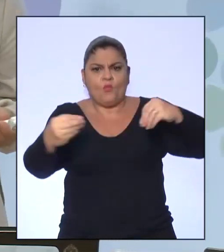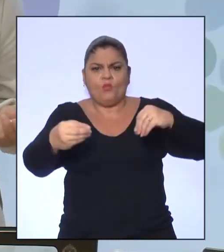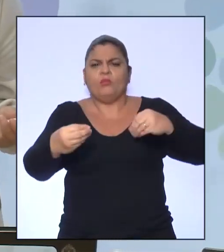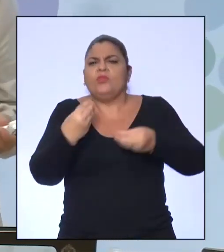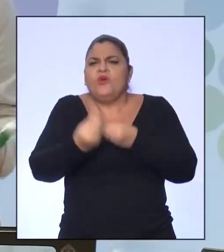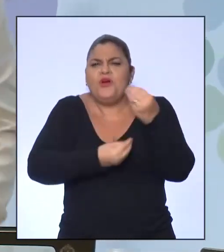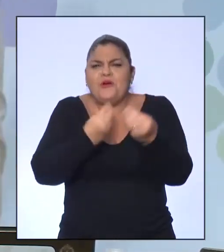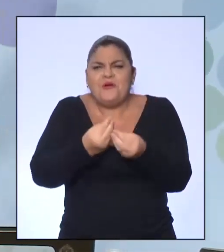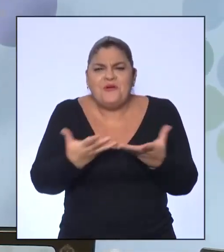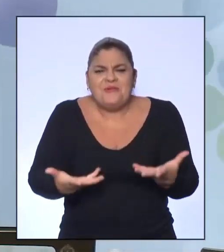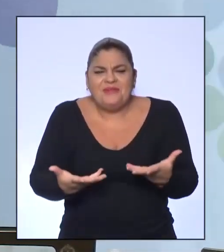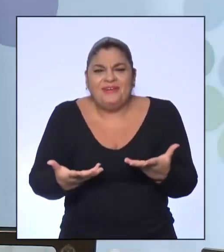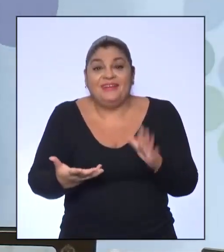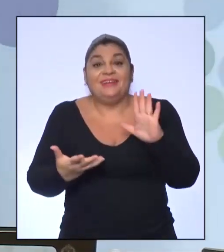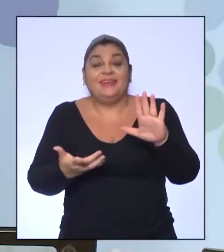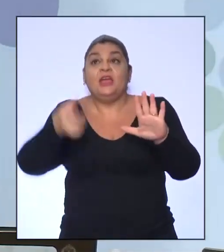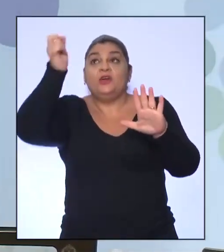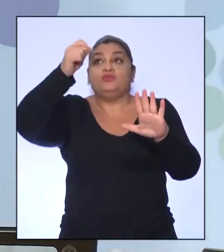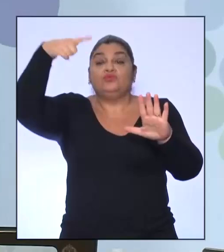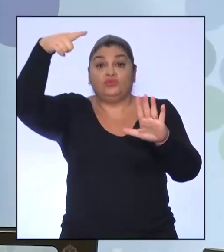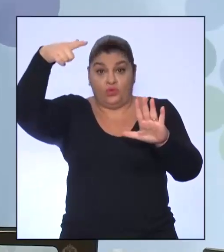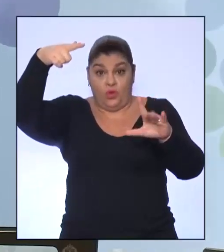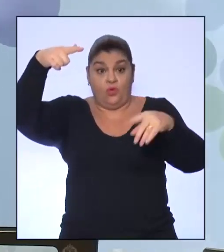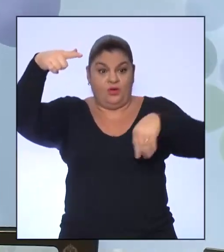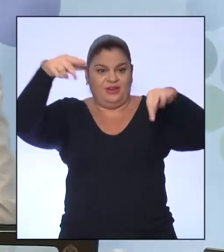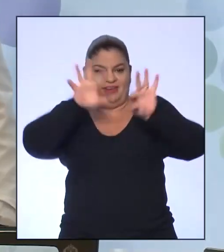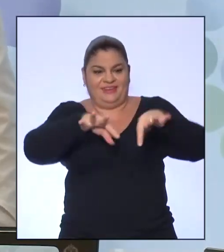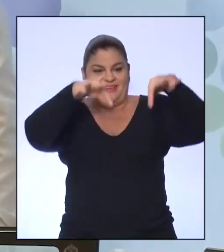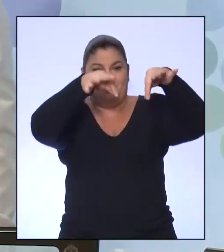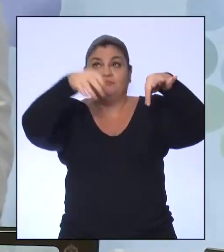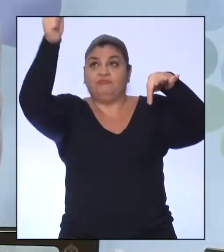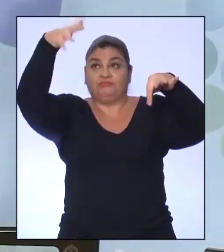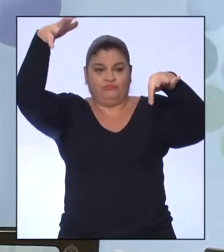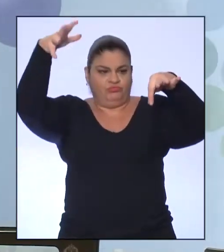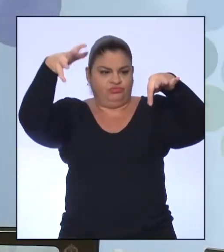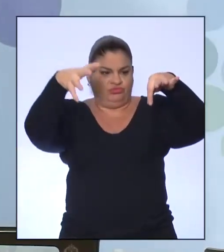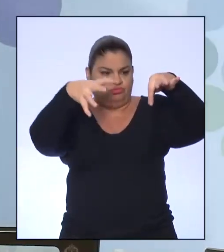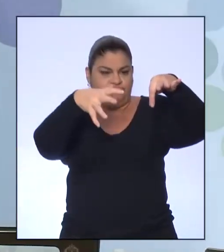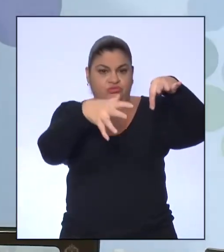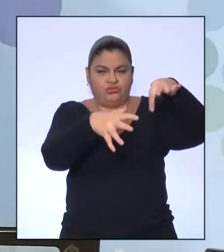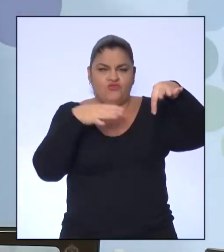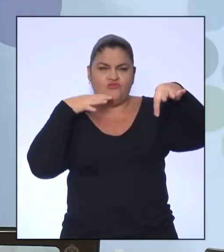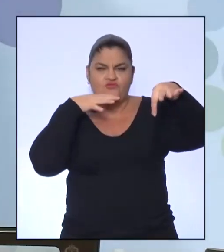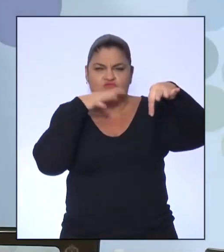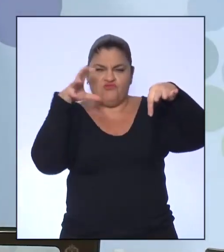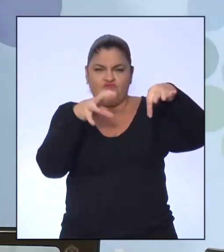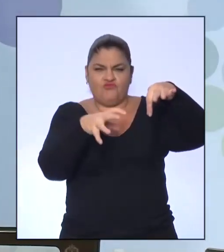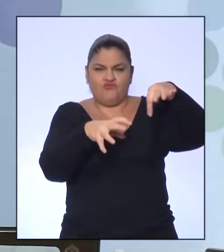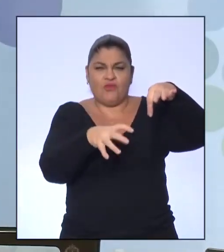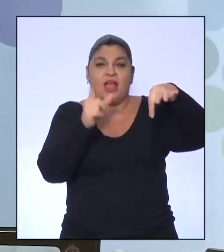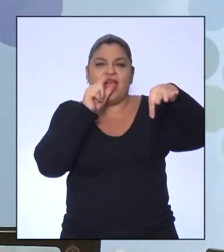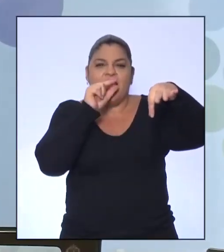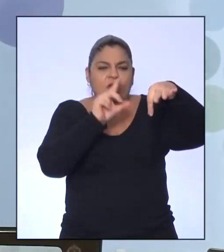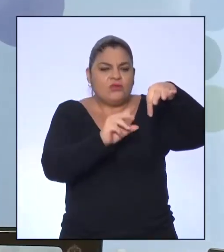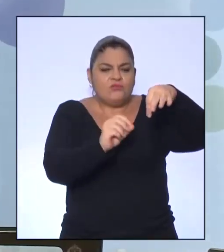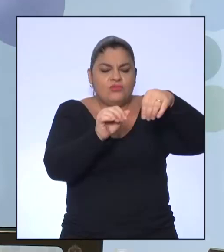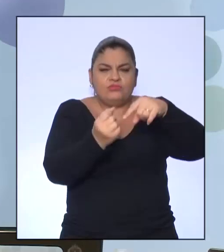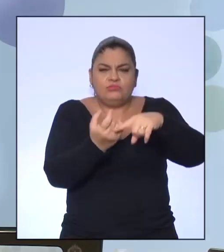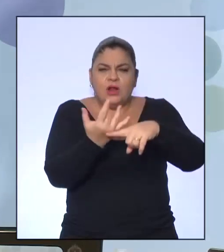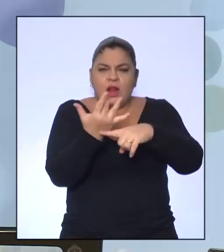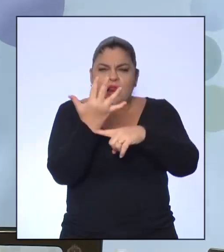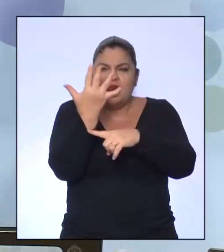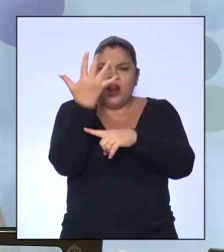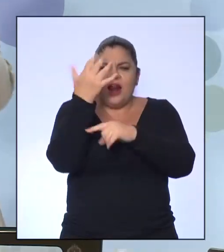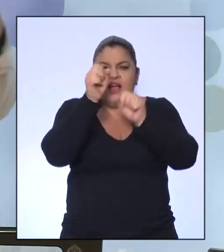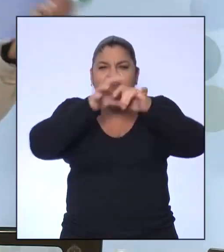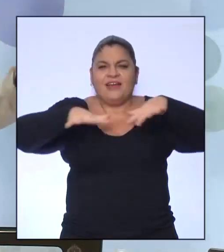né? Aquecida? O sol foi lá, aqueceu a roupa no varal e essas gotículas gasosas